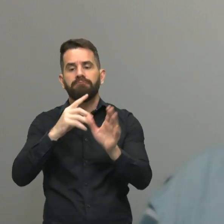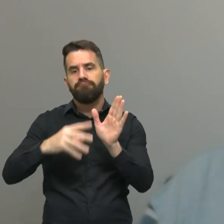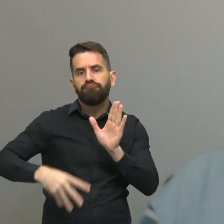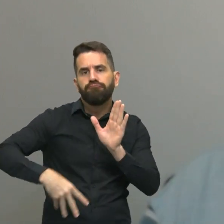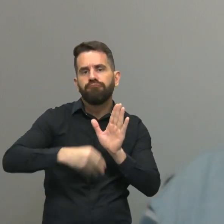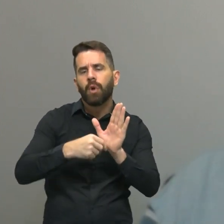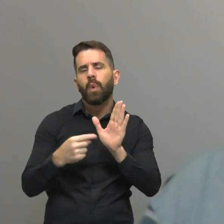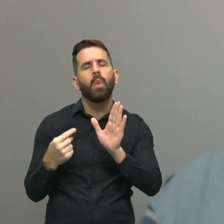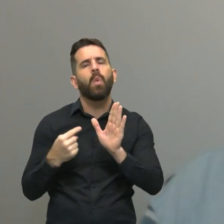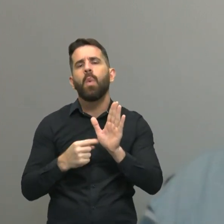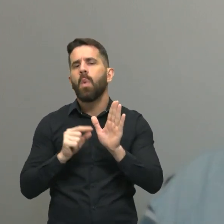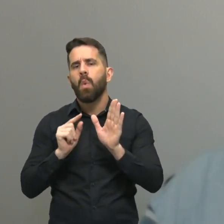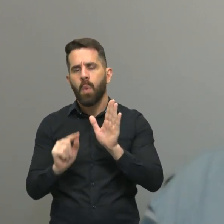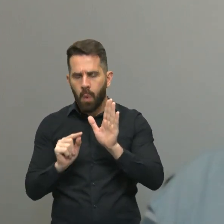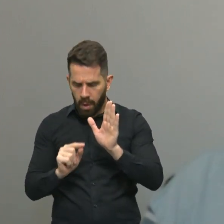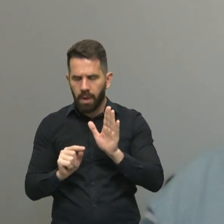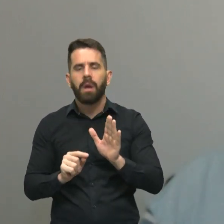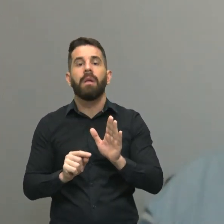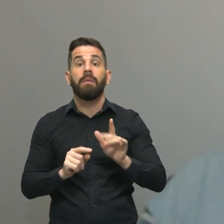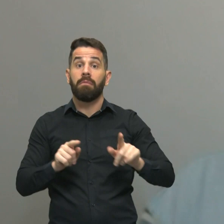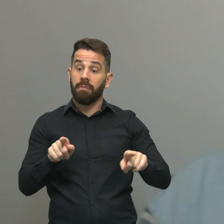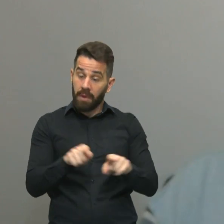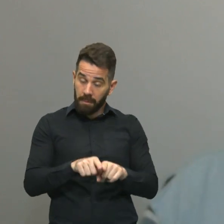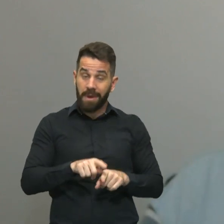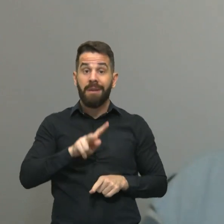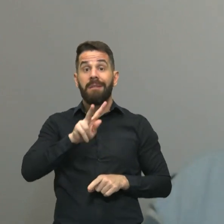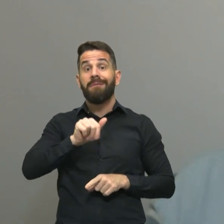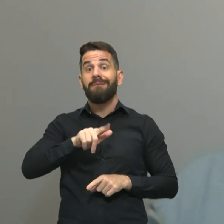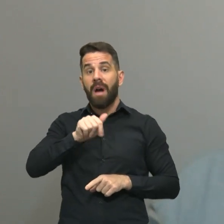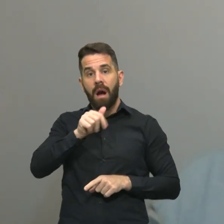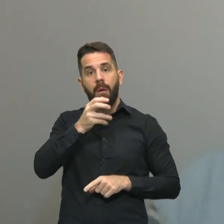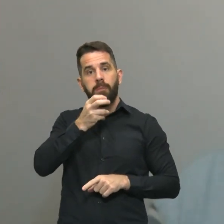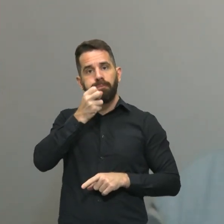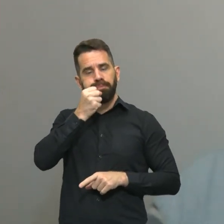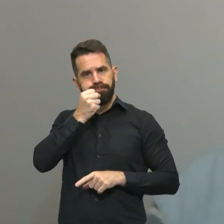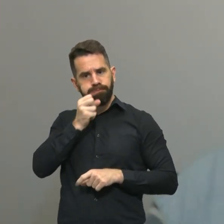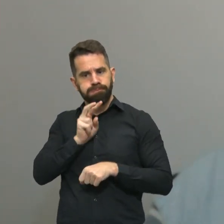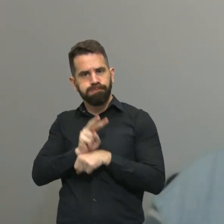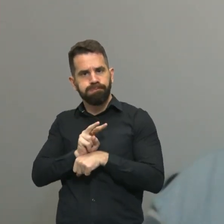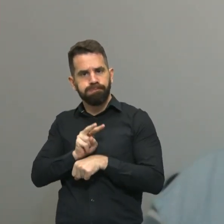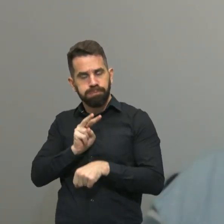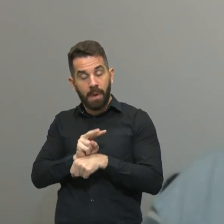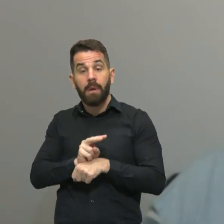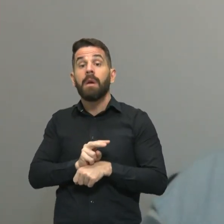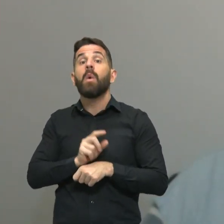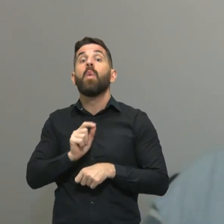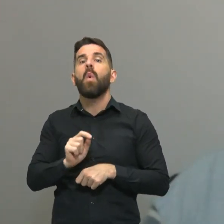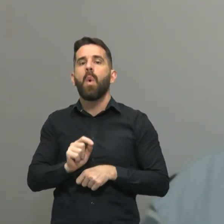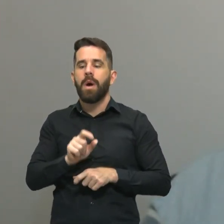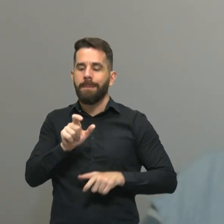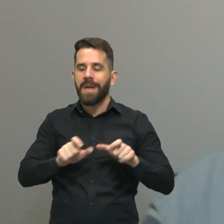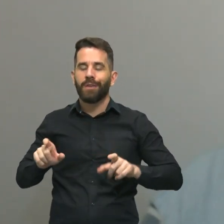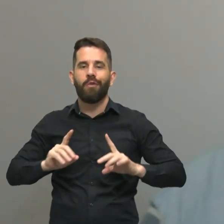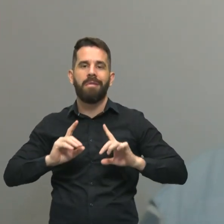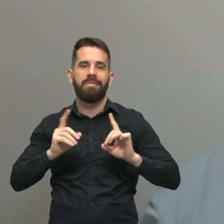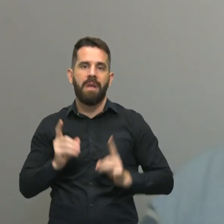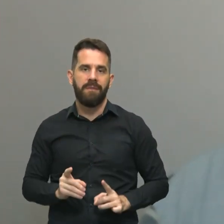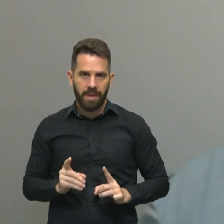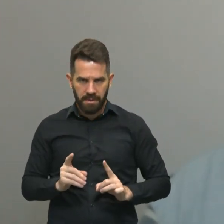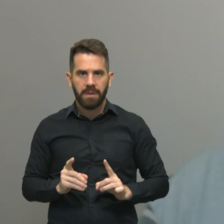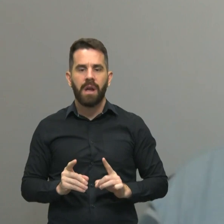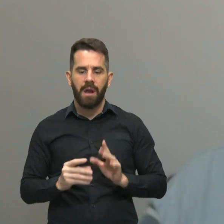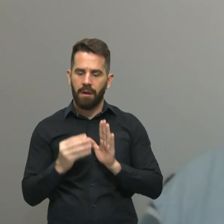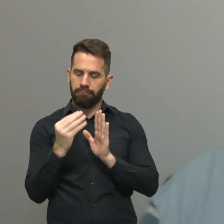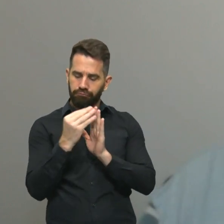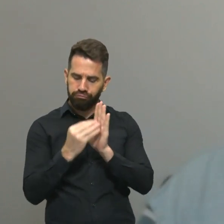a garantia também da reserva de vaga para pessoas com deficiência, né? Então,